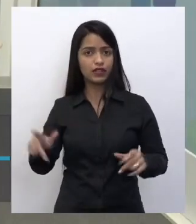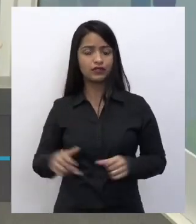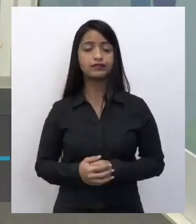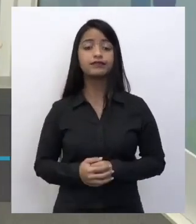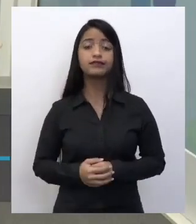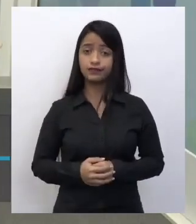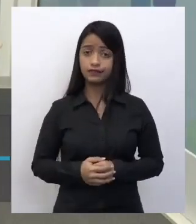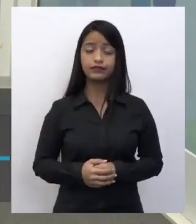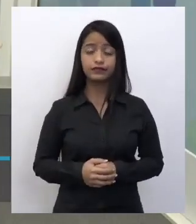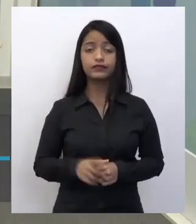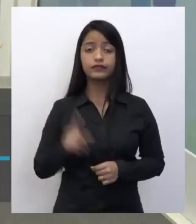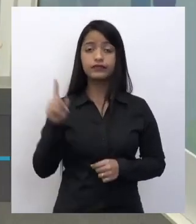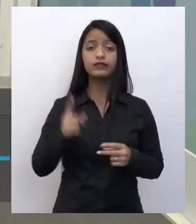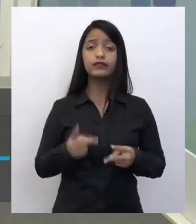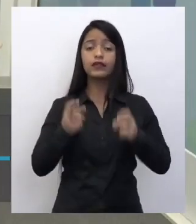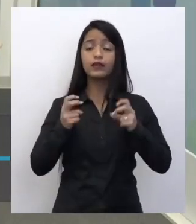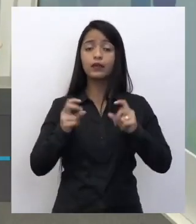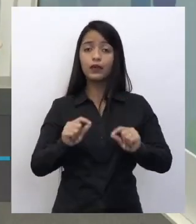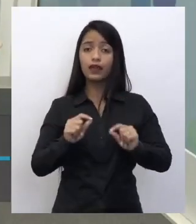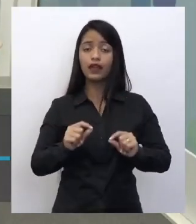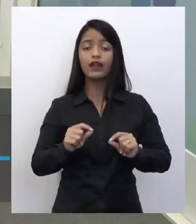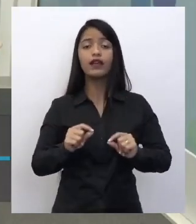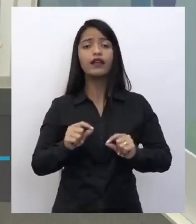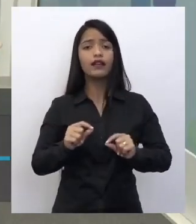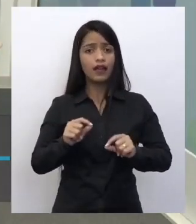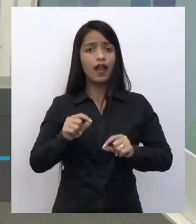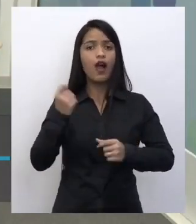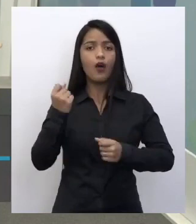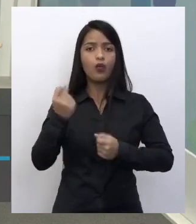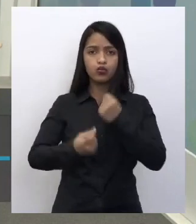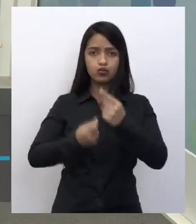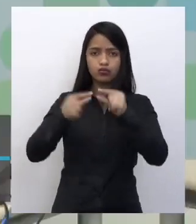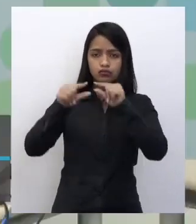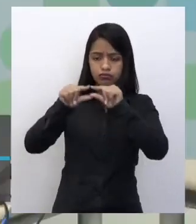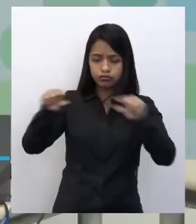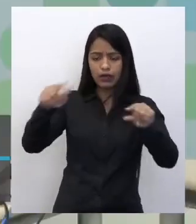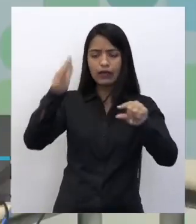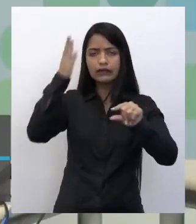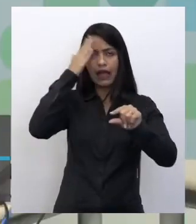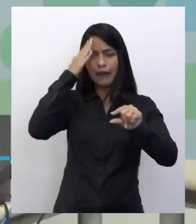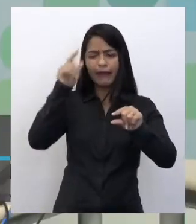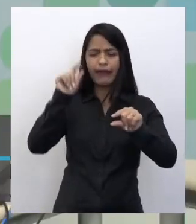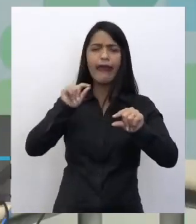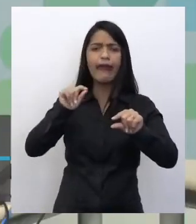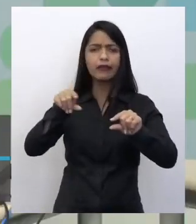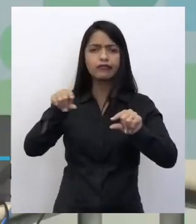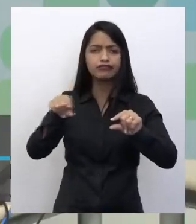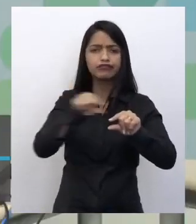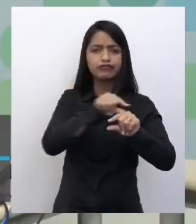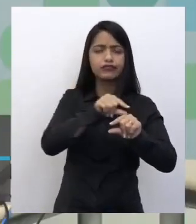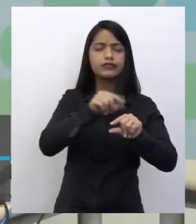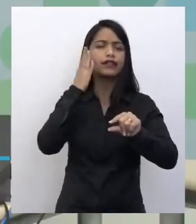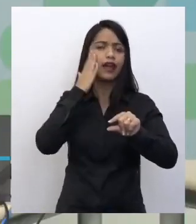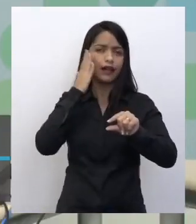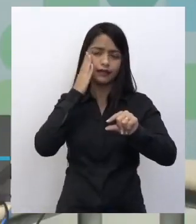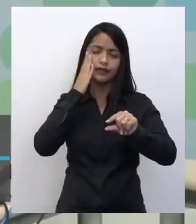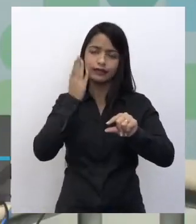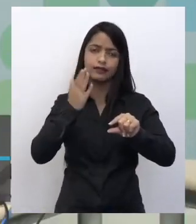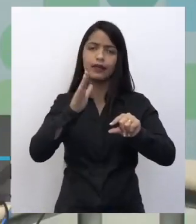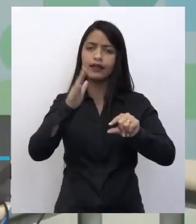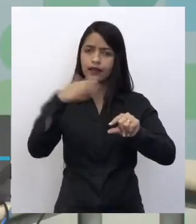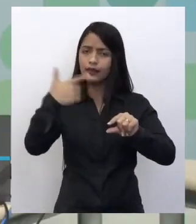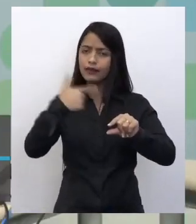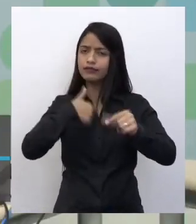perceber que sim, temos parte que nós sabemos quem fala por conta de alguns marcadores, só que eu vou falar já já, certo? Vamos com calma aí. Então,